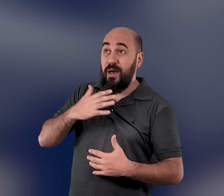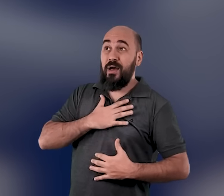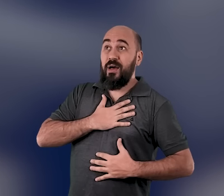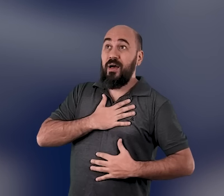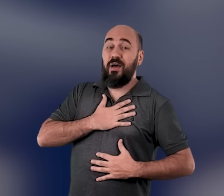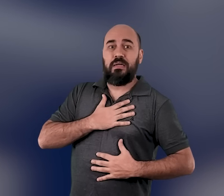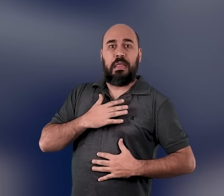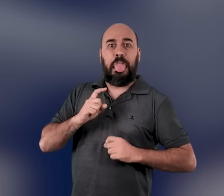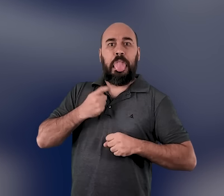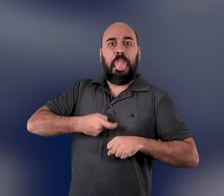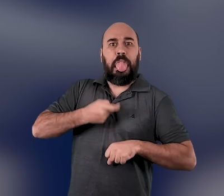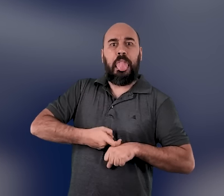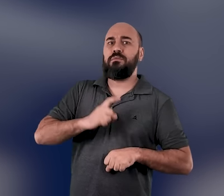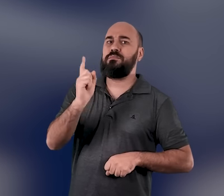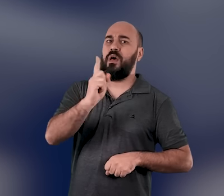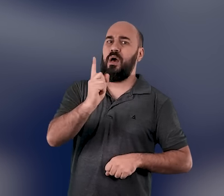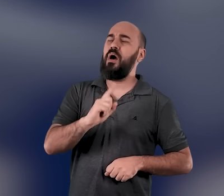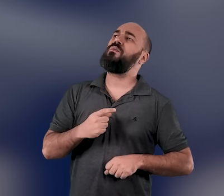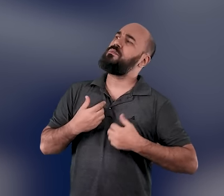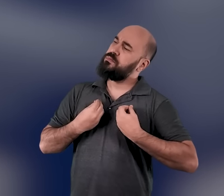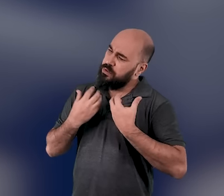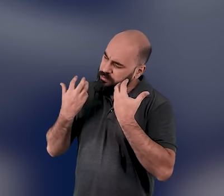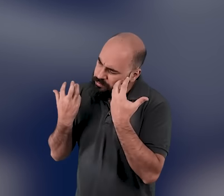coração como foi na rebelião.